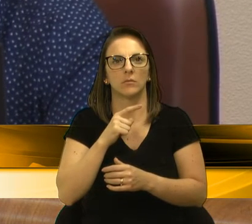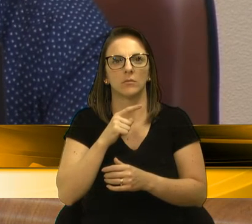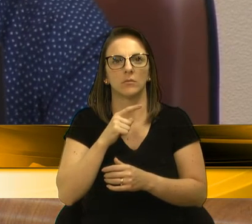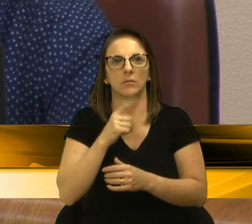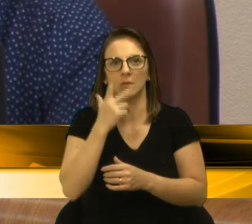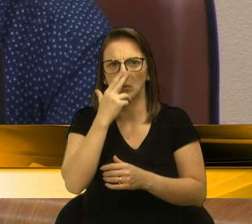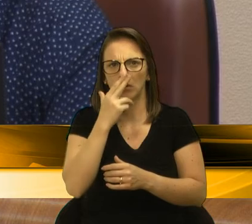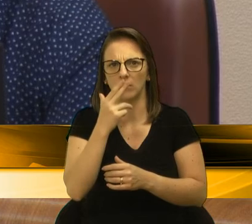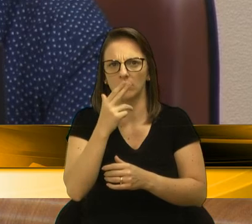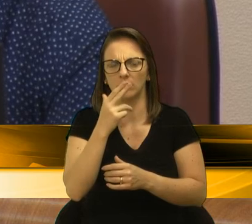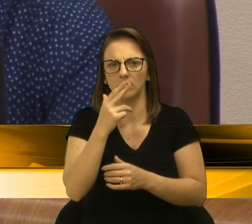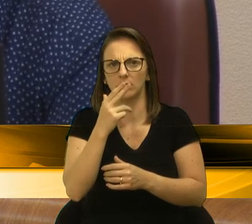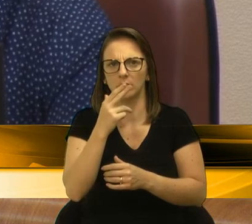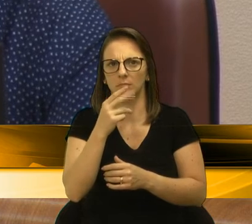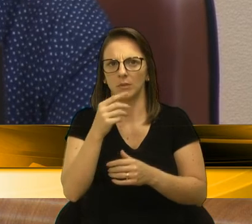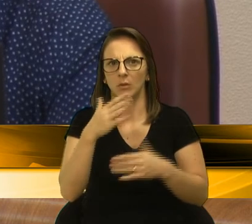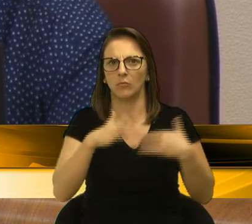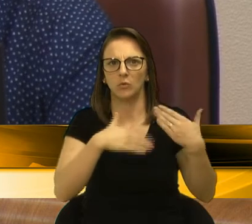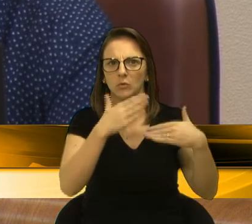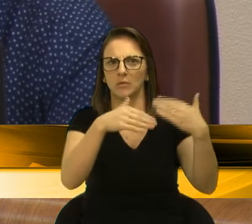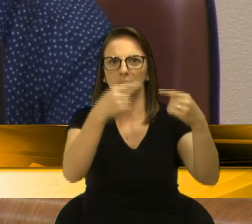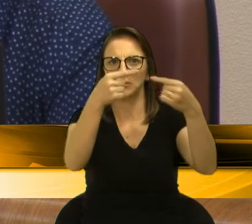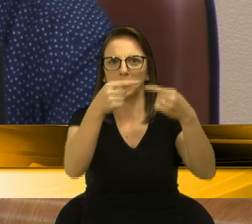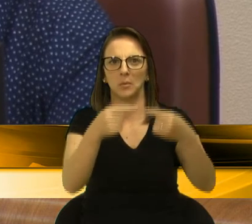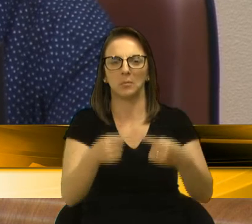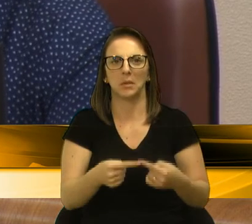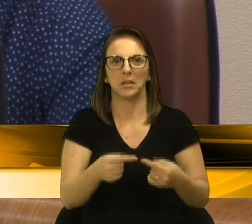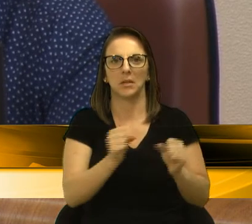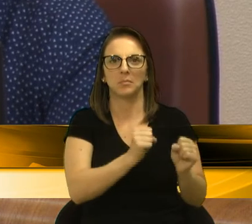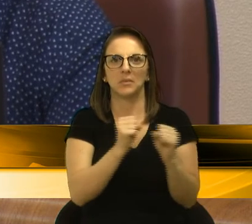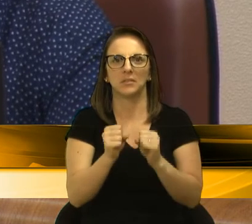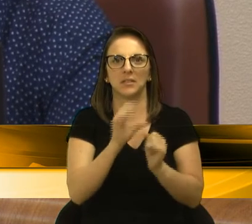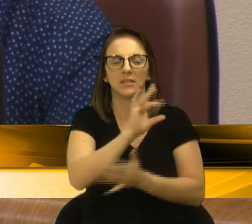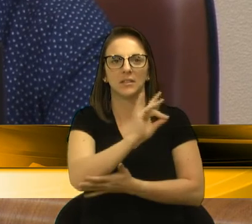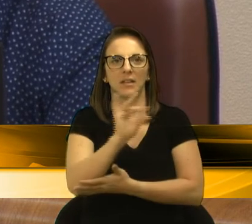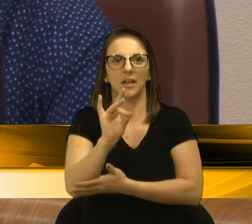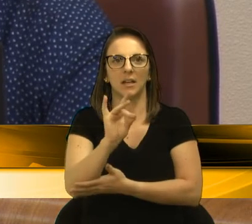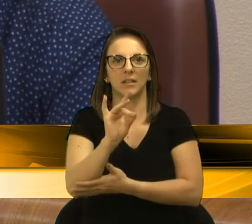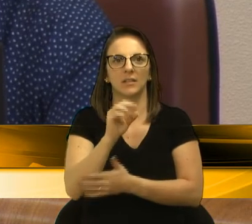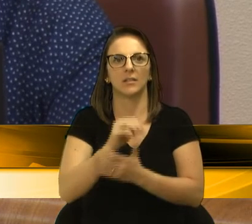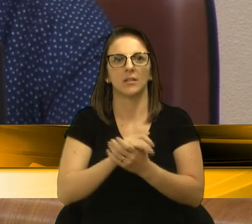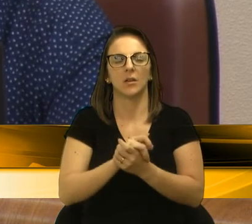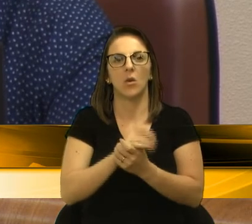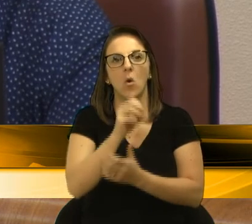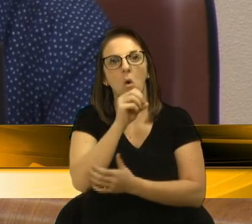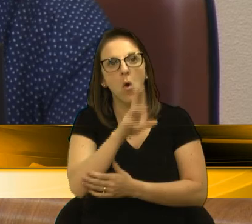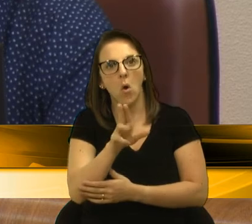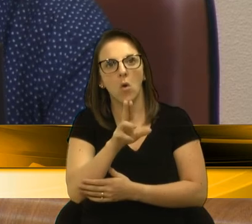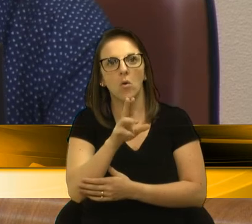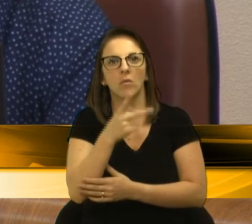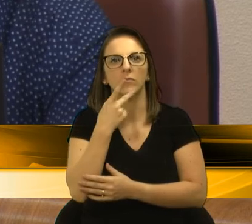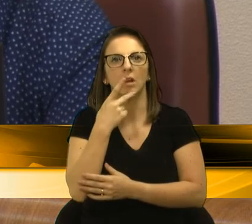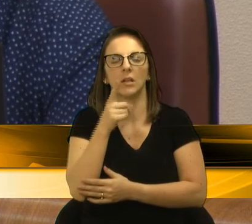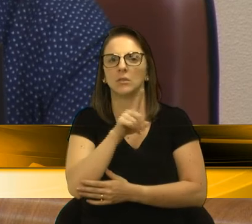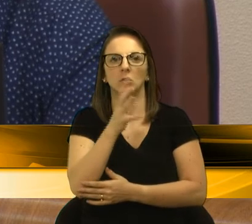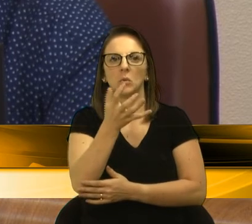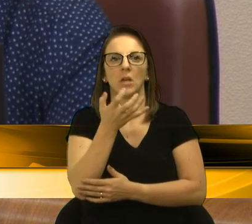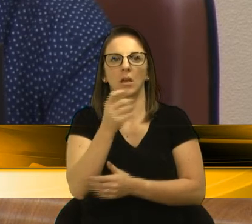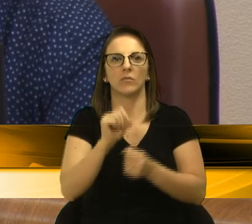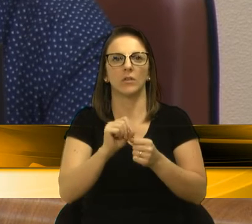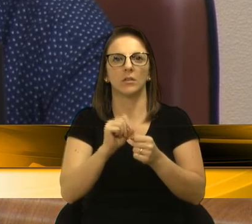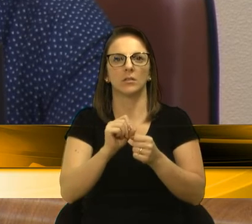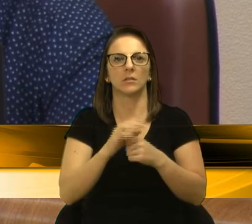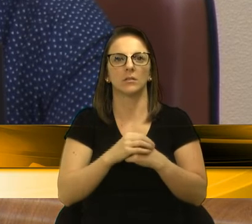desconcentrar funções, poderes ou atribuições em seus subalternos ou a omissão ou negligência desses e